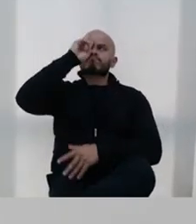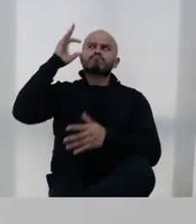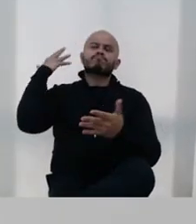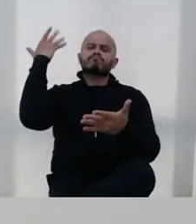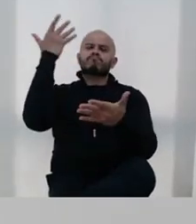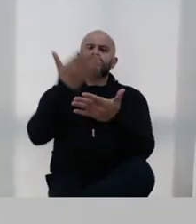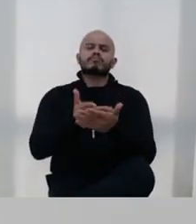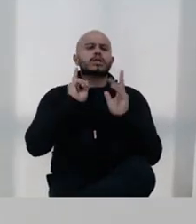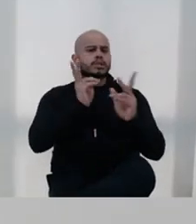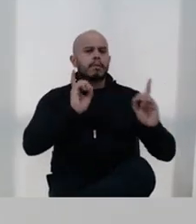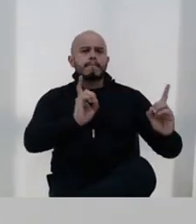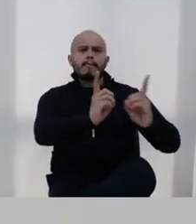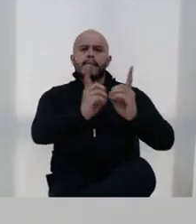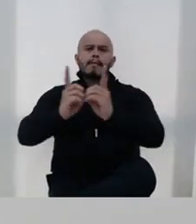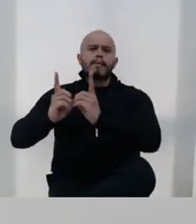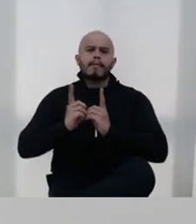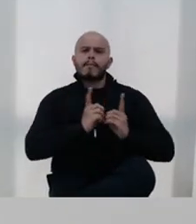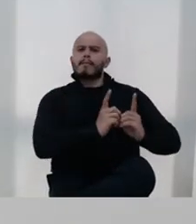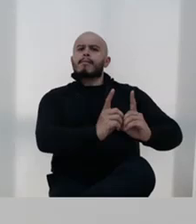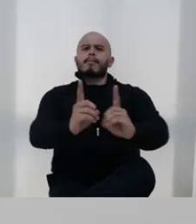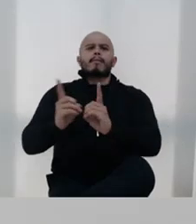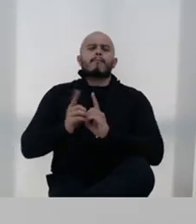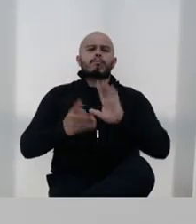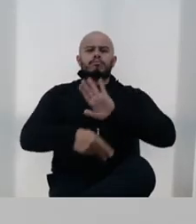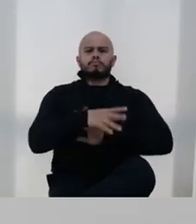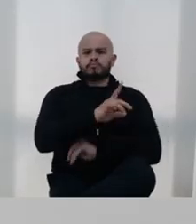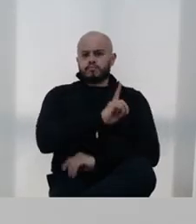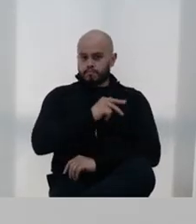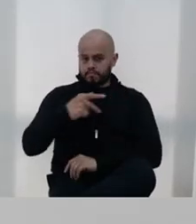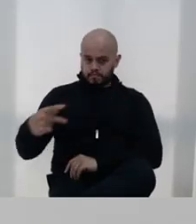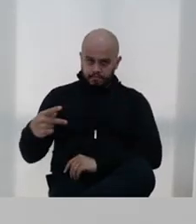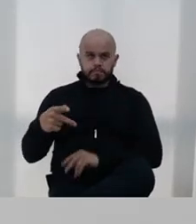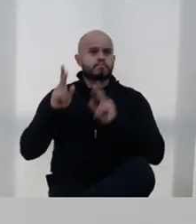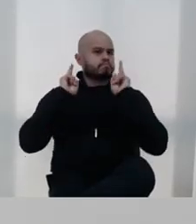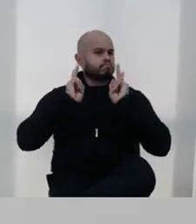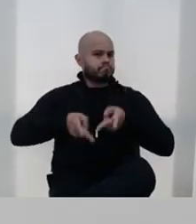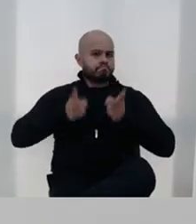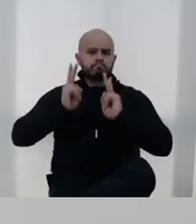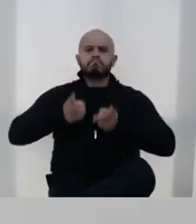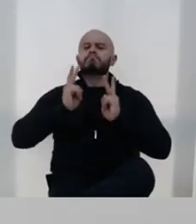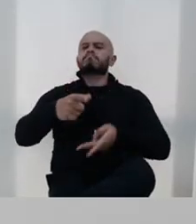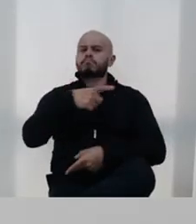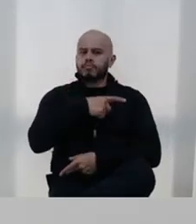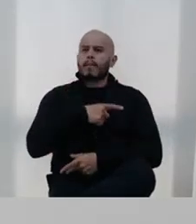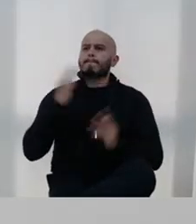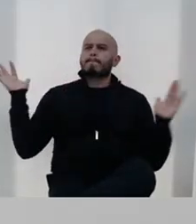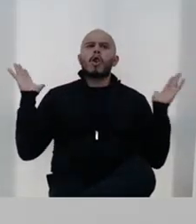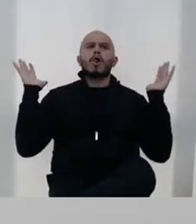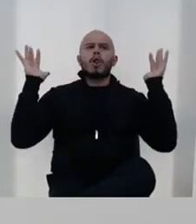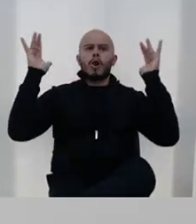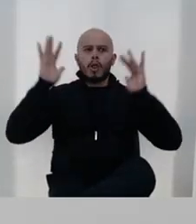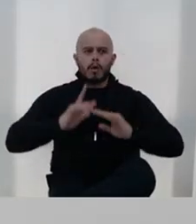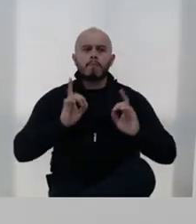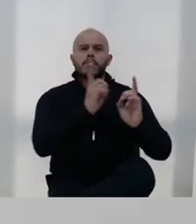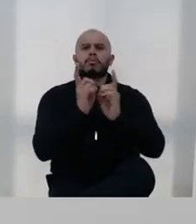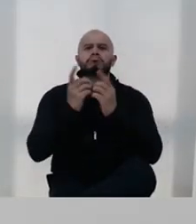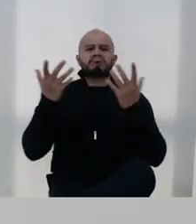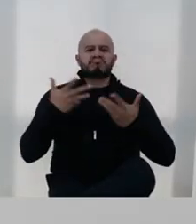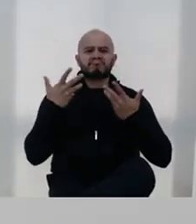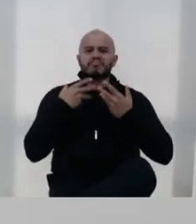atendimento, com volume de atendimento da Defensoria Pública absolutamente significativo. Será uma alegria aqui dividir um pouco